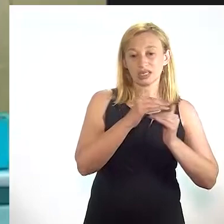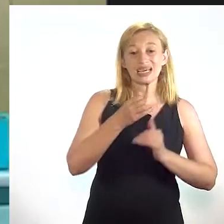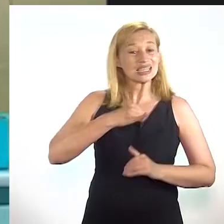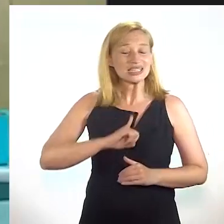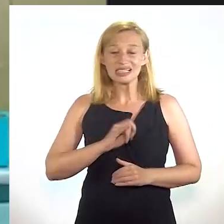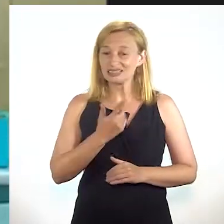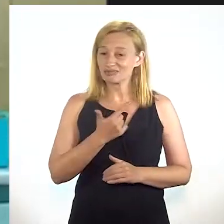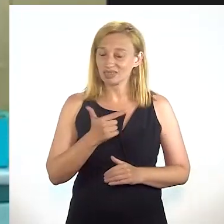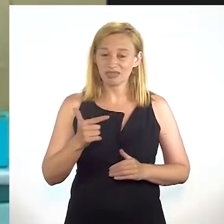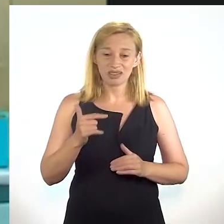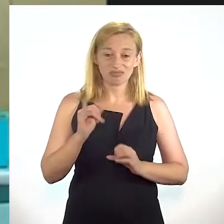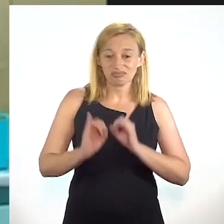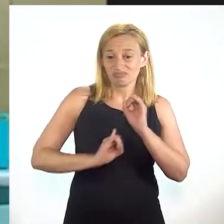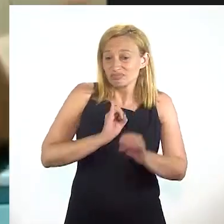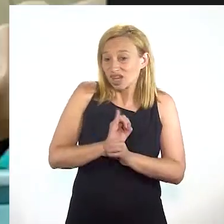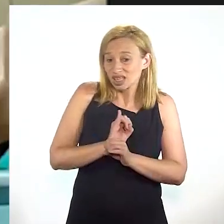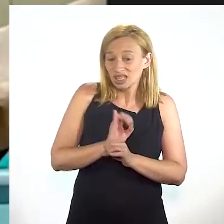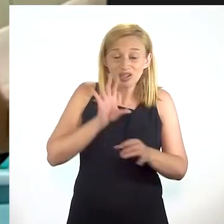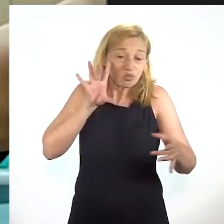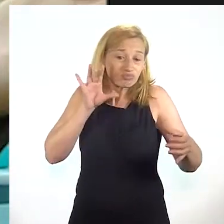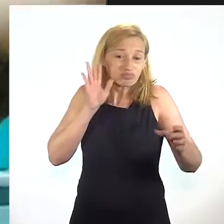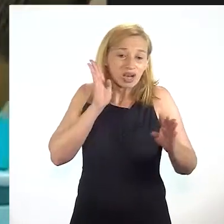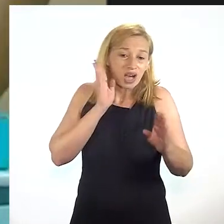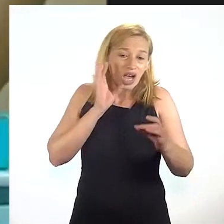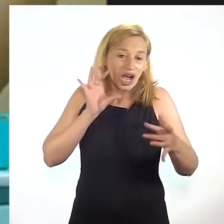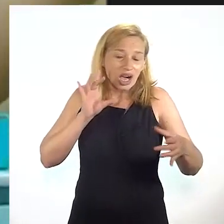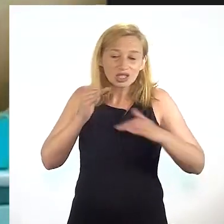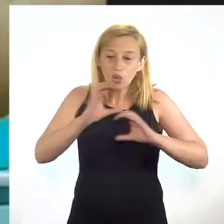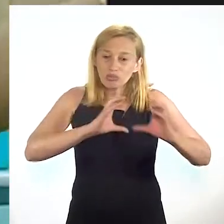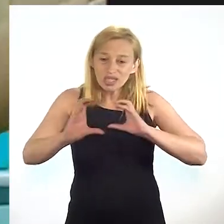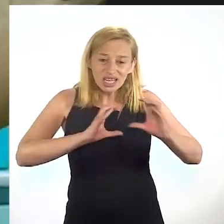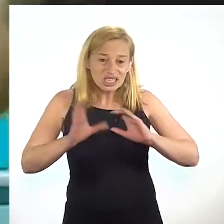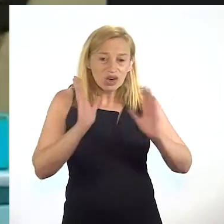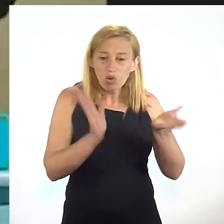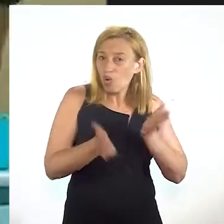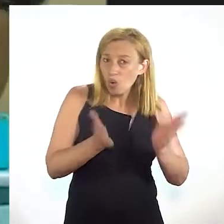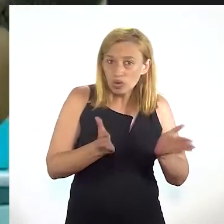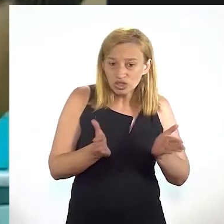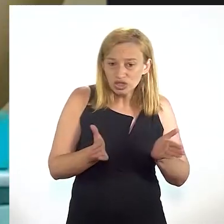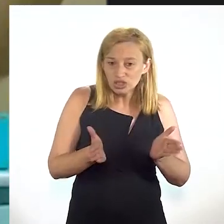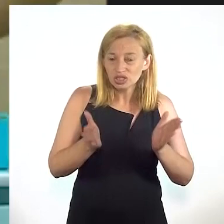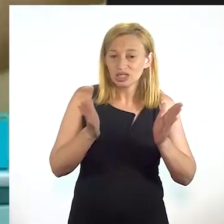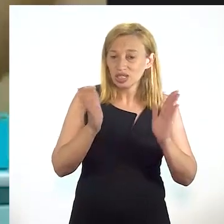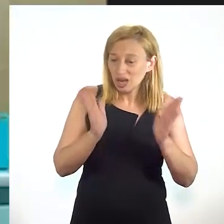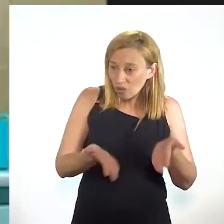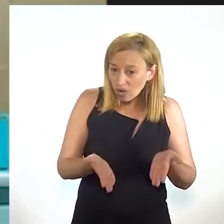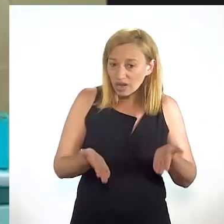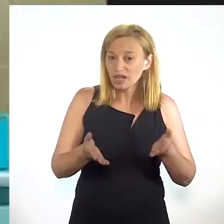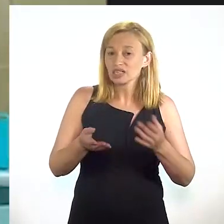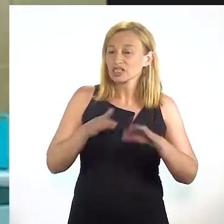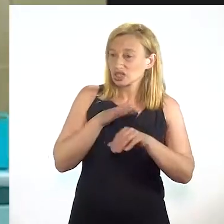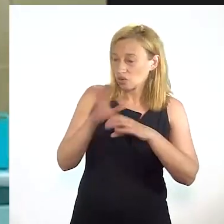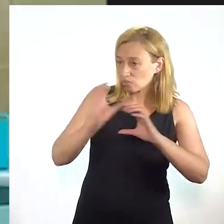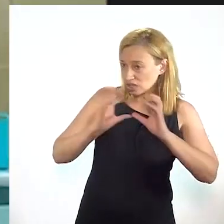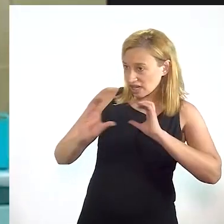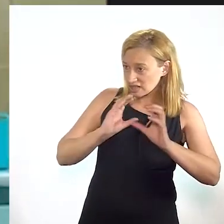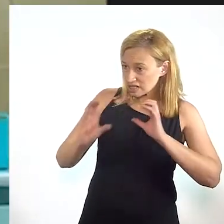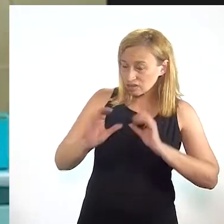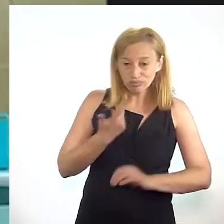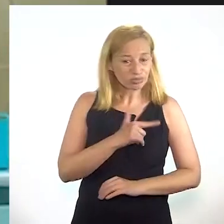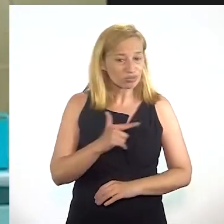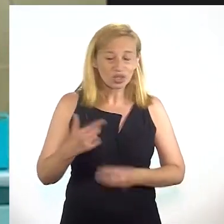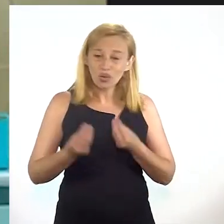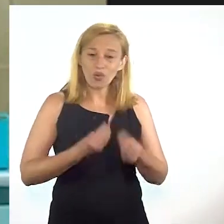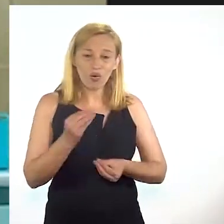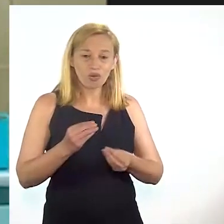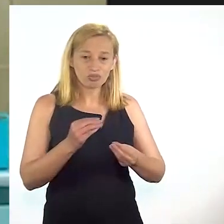voltar para esse processo. E se não fosse a internet, essa conexão, eu não poderia, hoje estar onde eu estou agora, nesse